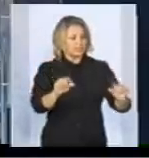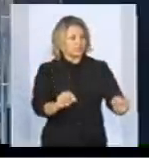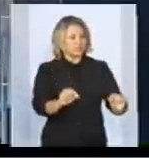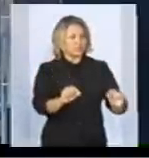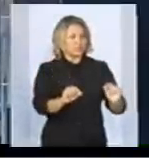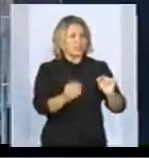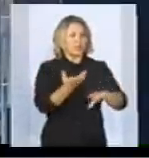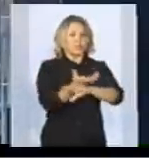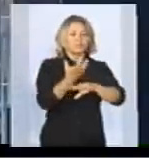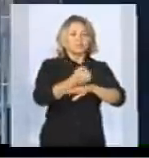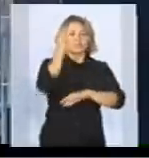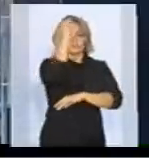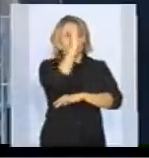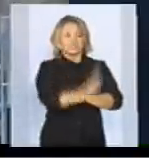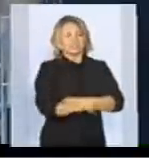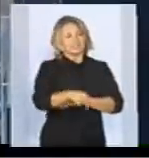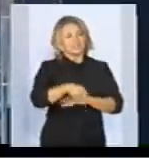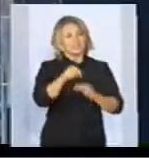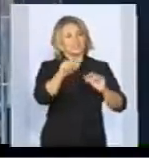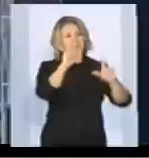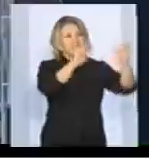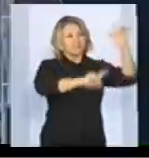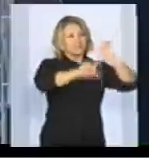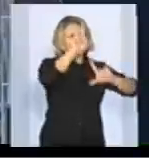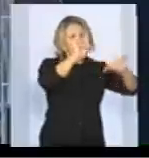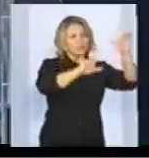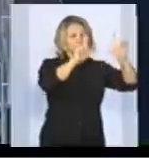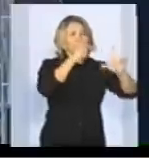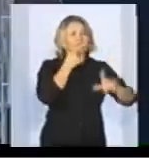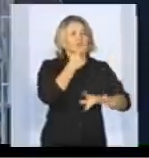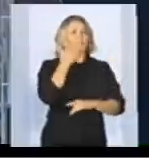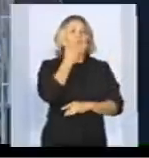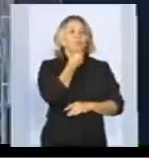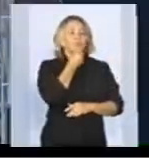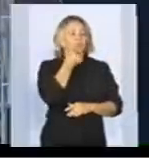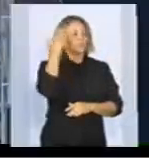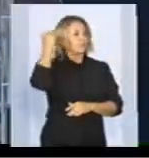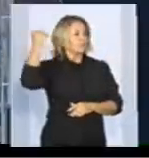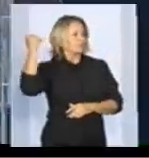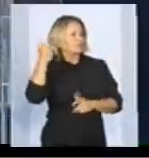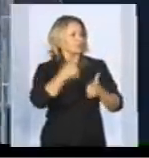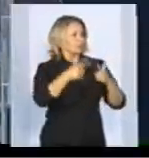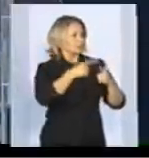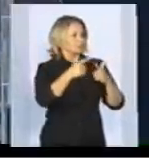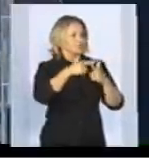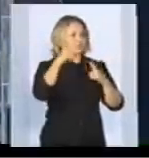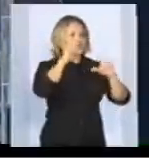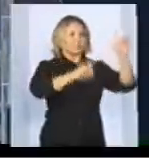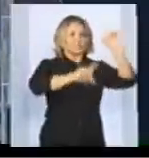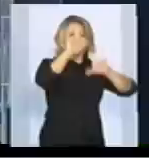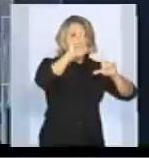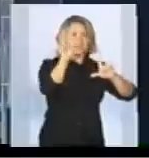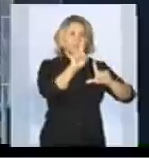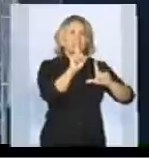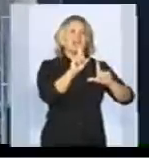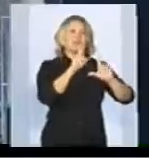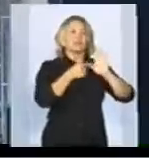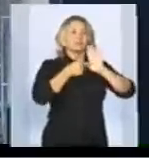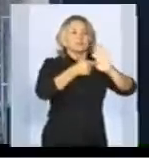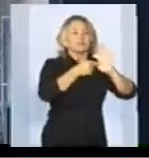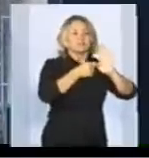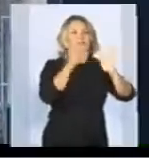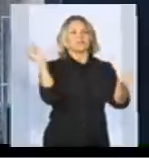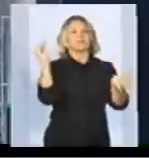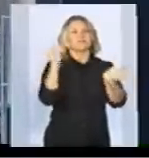conteúdo Nacional na TV Como já dizia o dramaturgo odovaldo Viana Filho o problema da TV não é o que ela exibe é o que ela deixa de